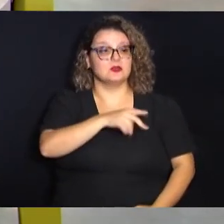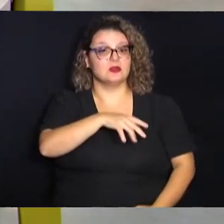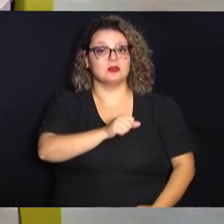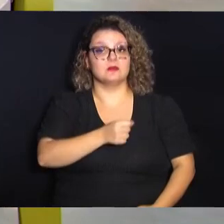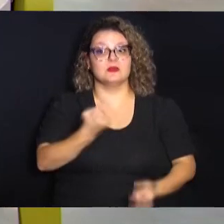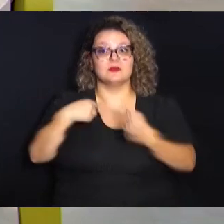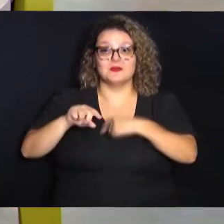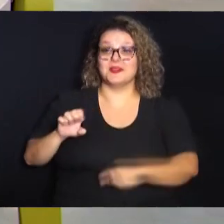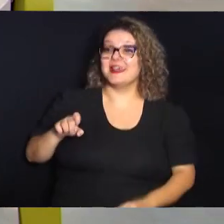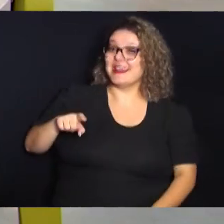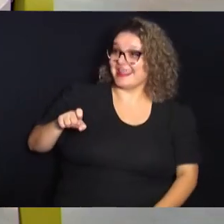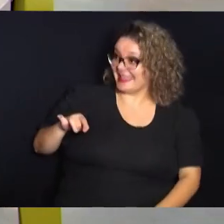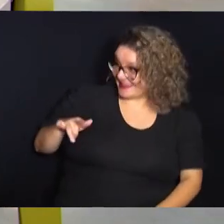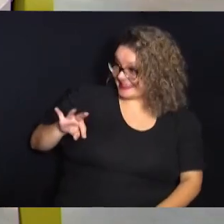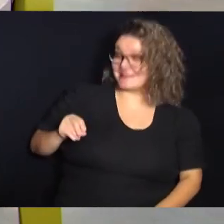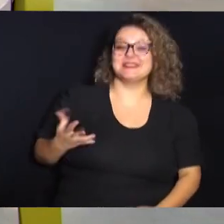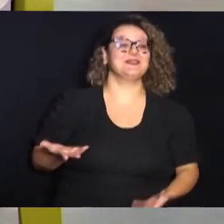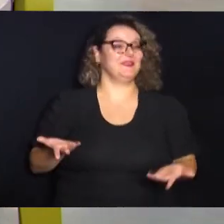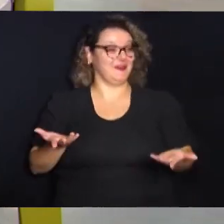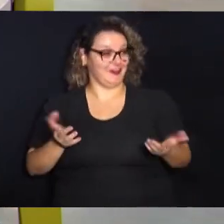de sucesso? Êxito.